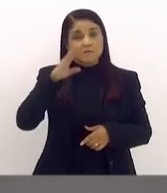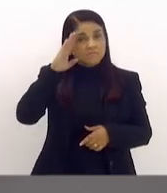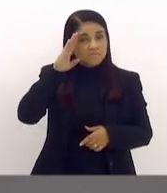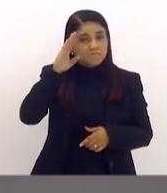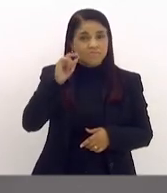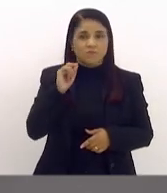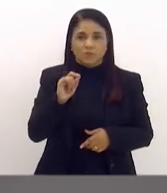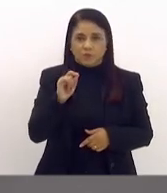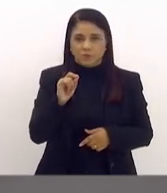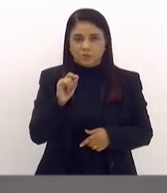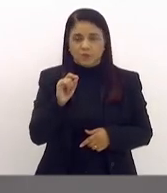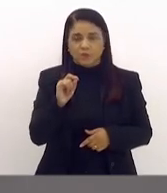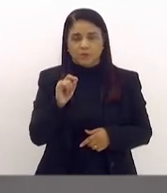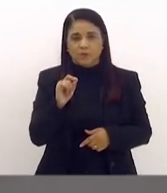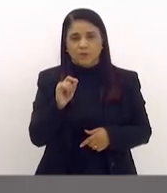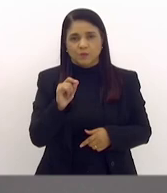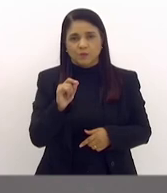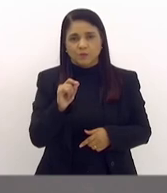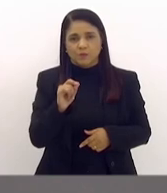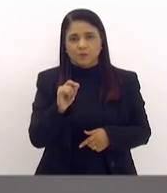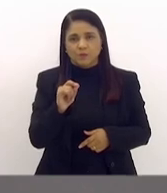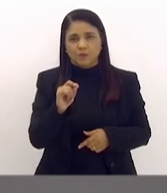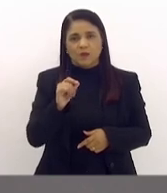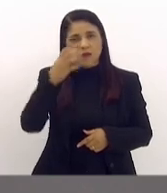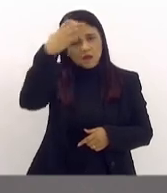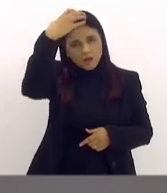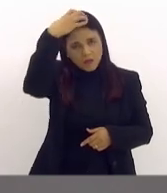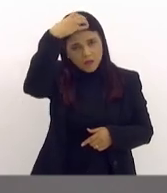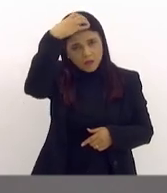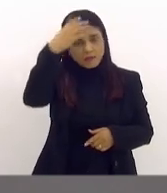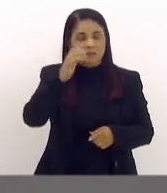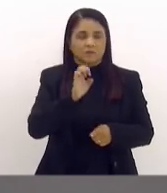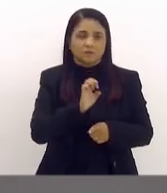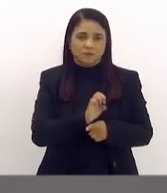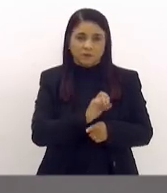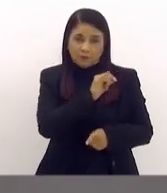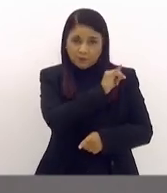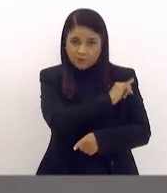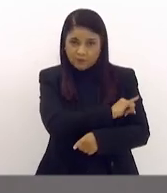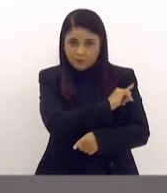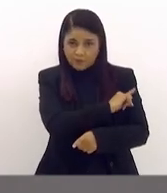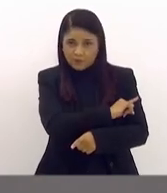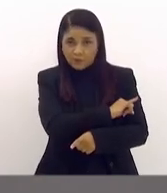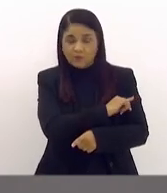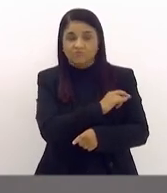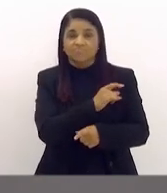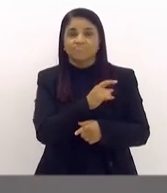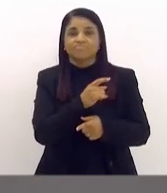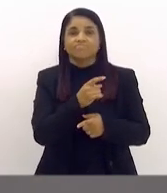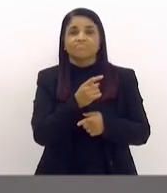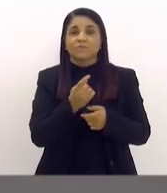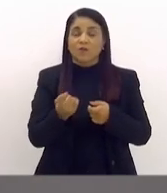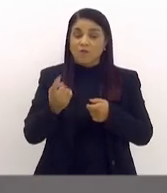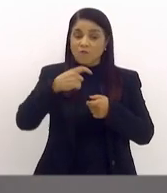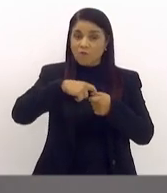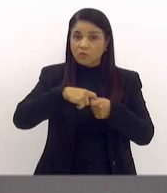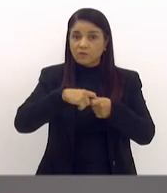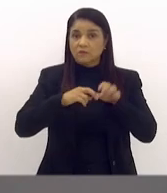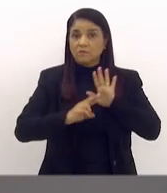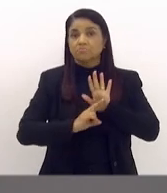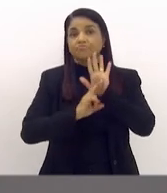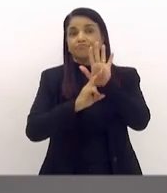é fazer não só Angra né mas o estado do Rio de Janeiro voltar a ser protagonista